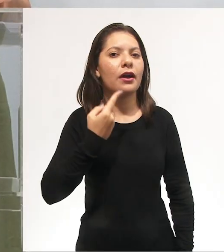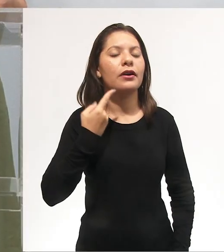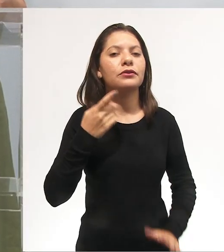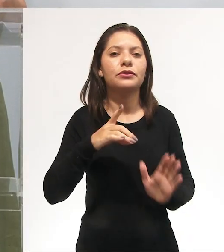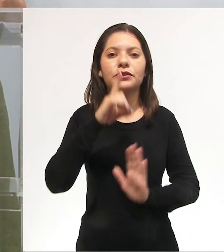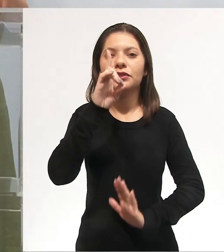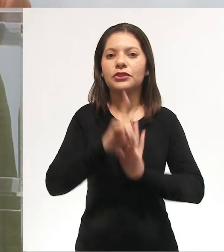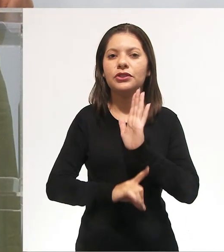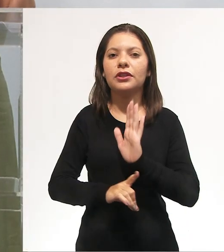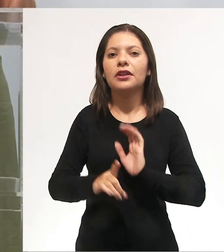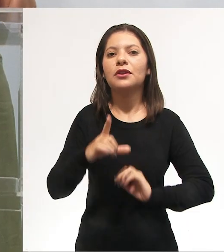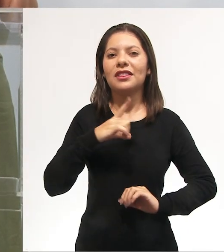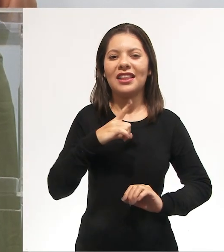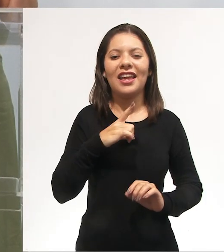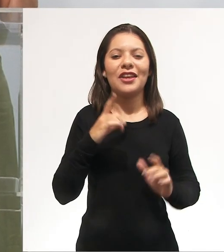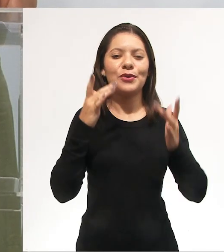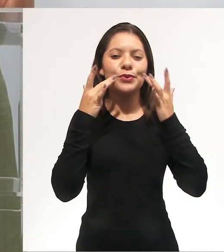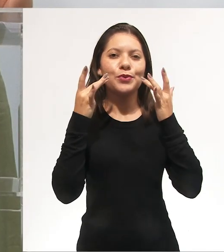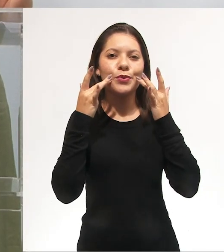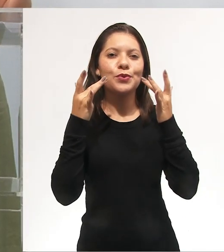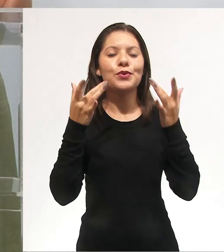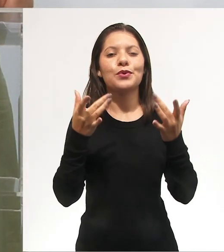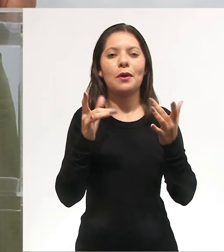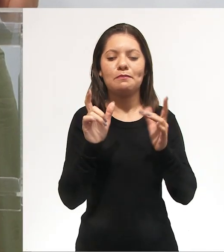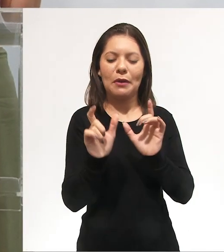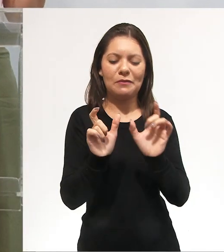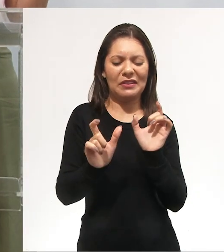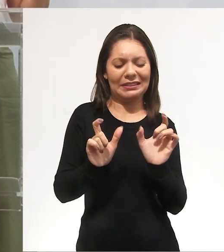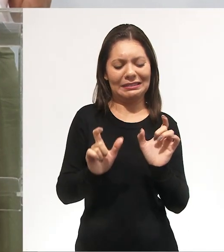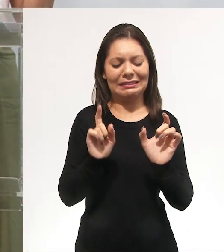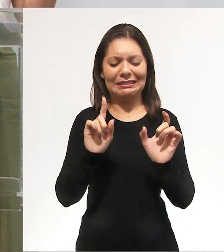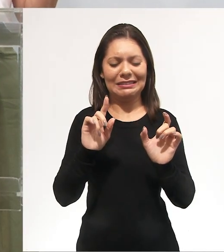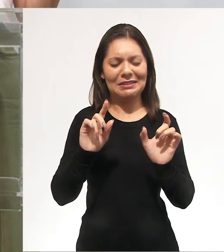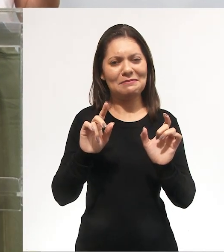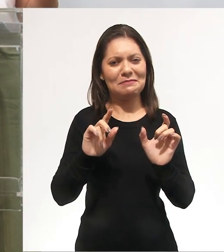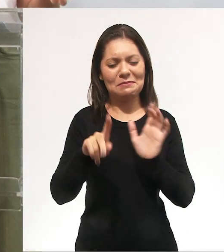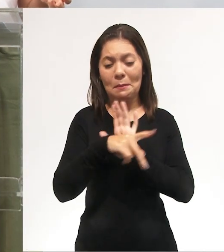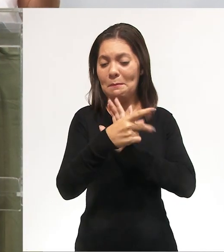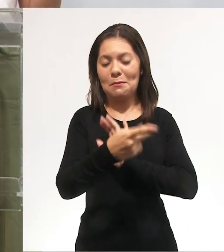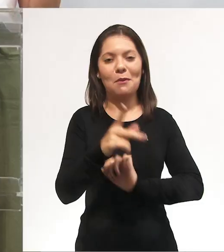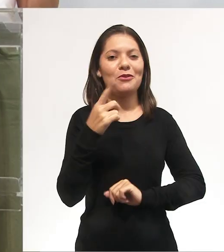né, que tem o chamado juridiquês, que são aquelas palavras